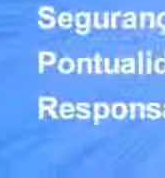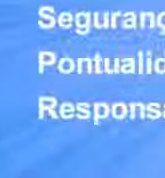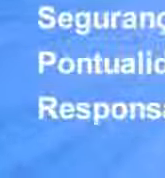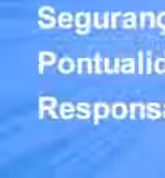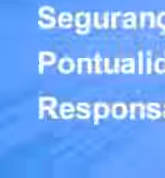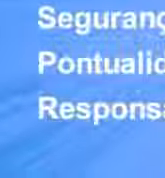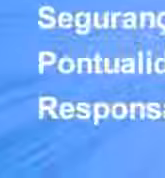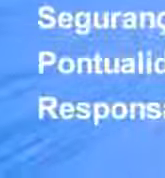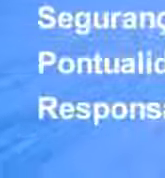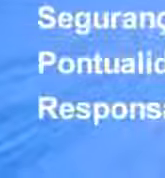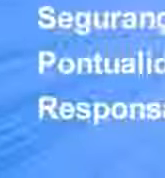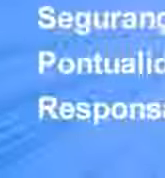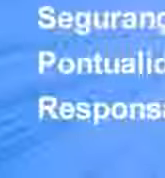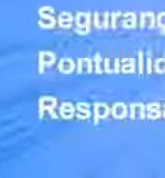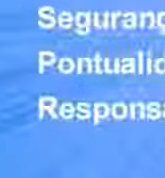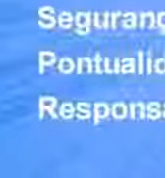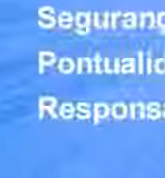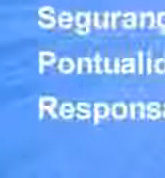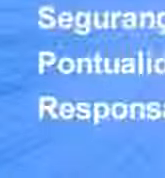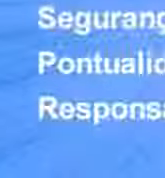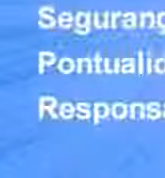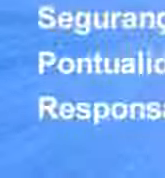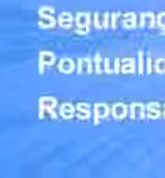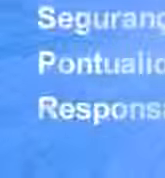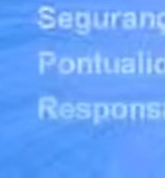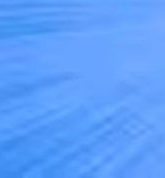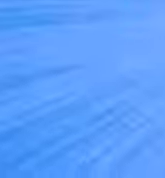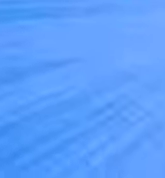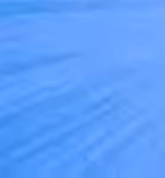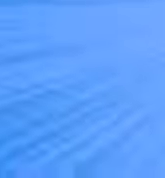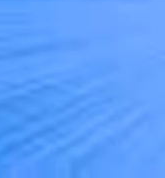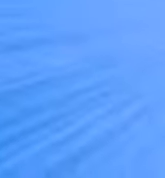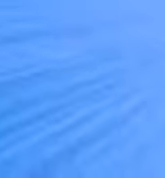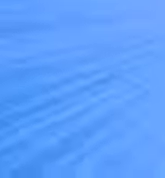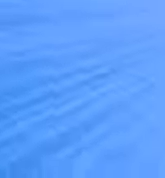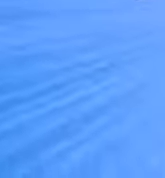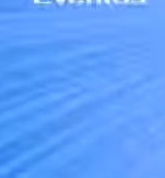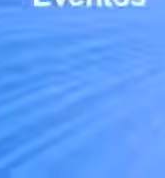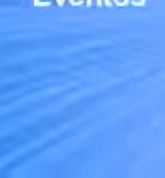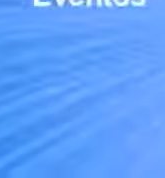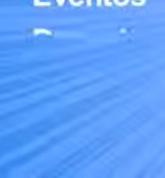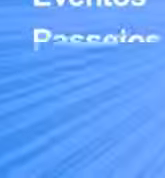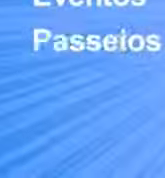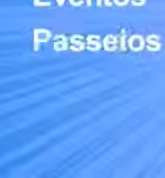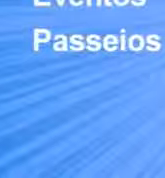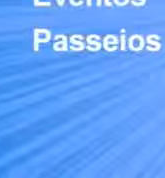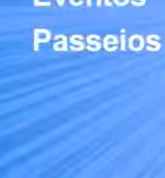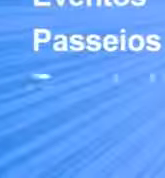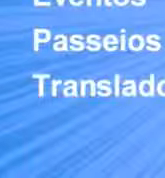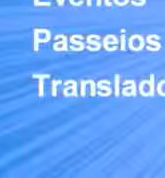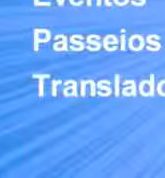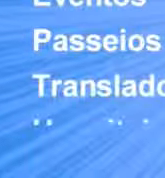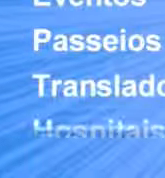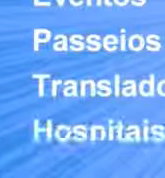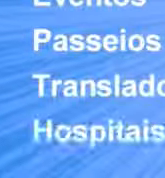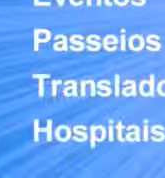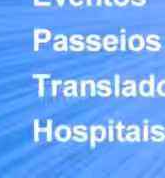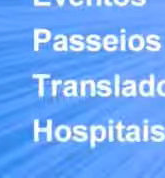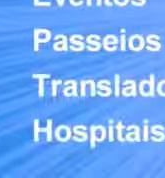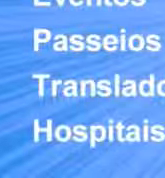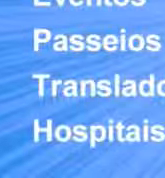sua viagem. Fazemos todos os tipos de viagens. Shows, eventos, passeios,